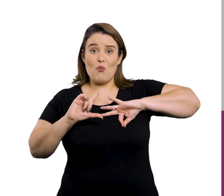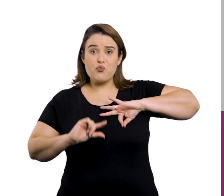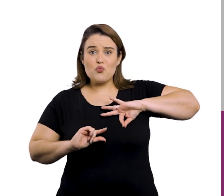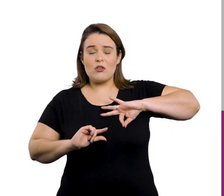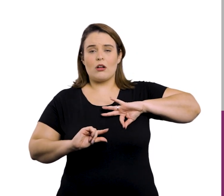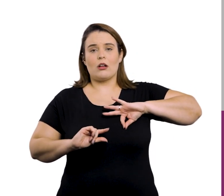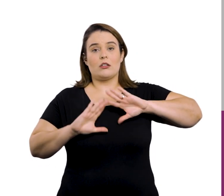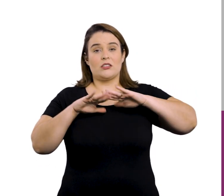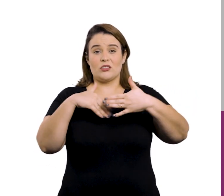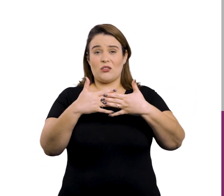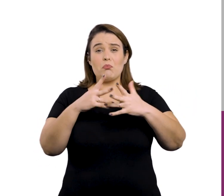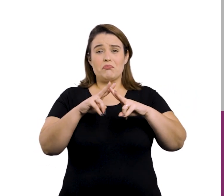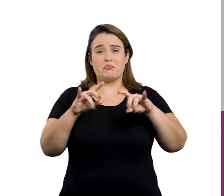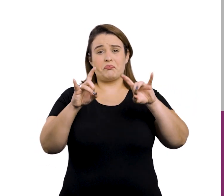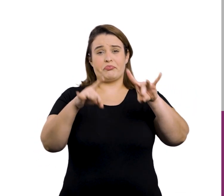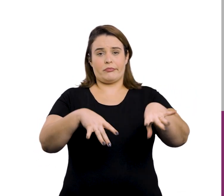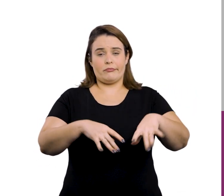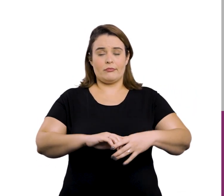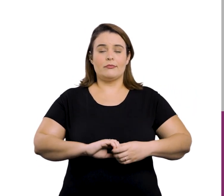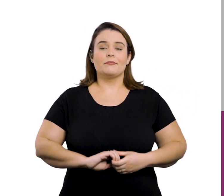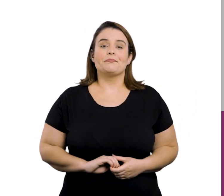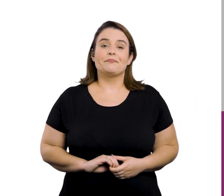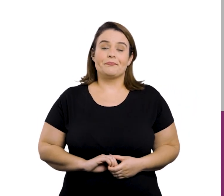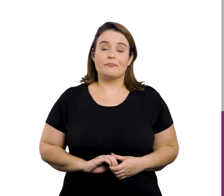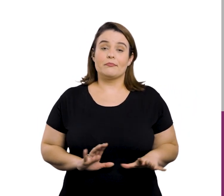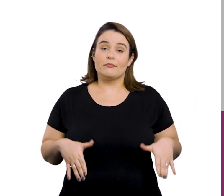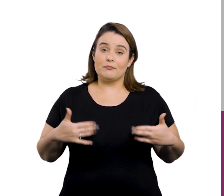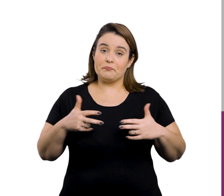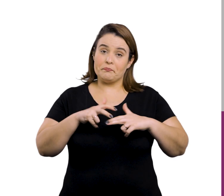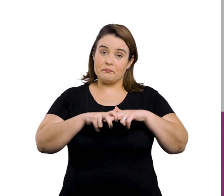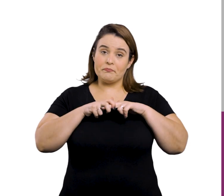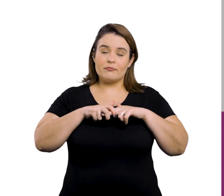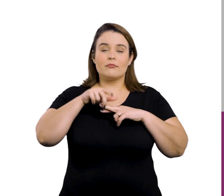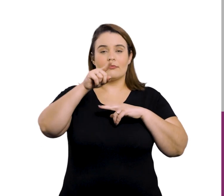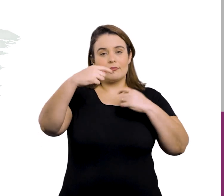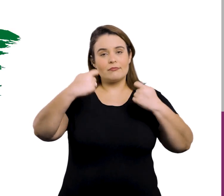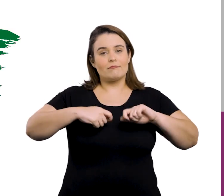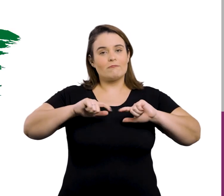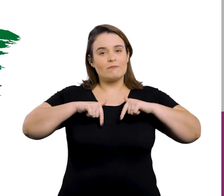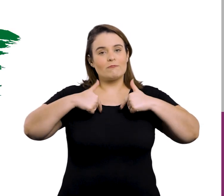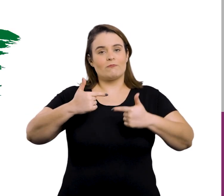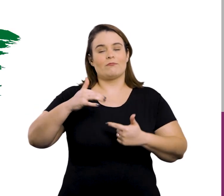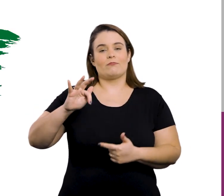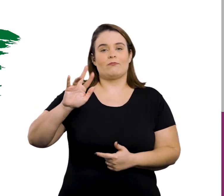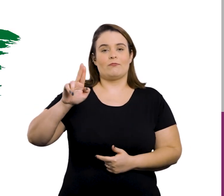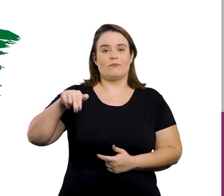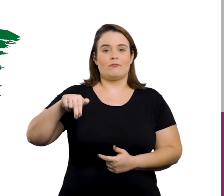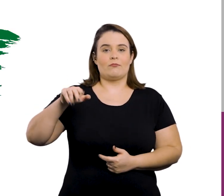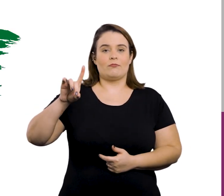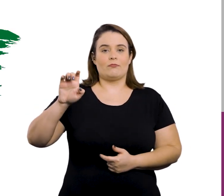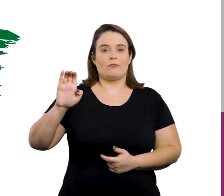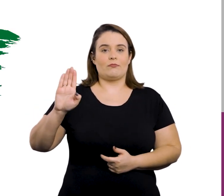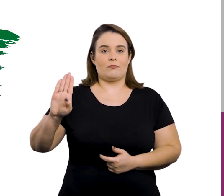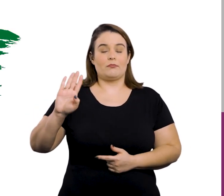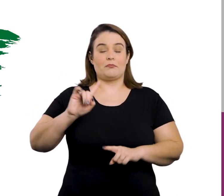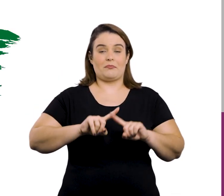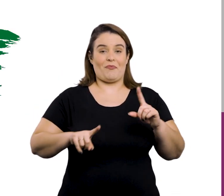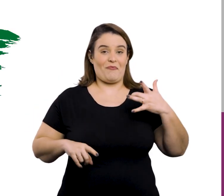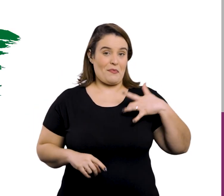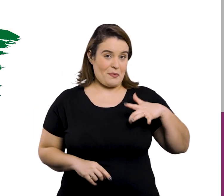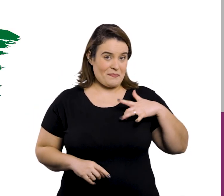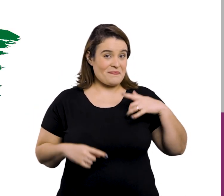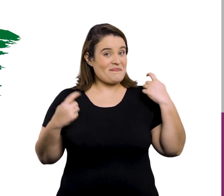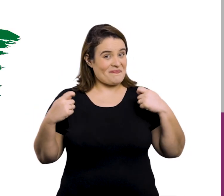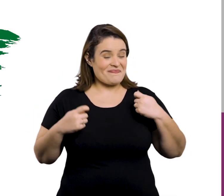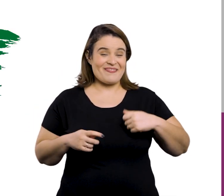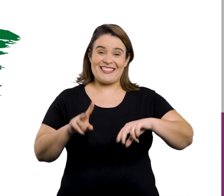ficar com salários ainda mais baixos e as escolas vão ser abandonadas. É por isso que você deve lutar pelo